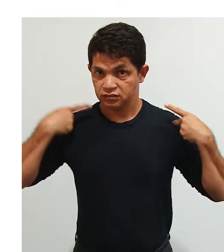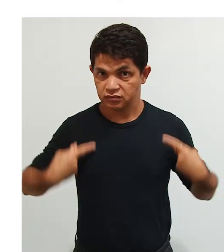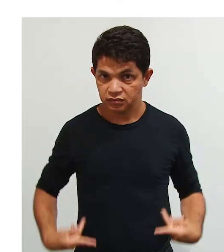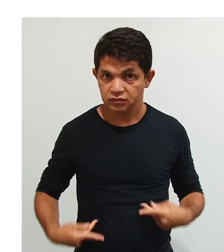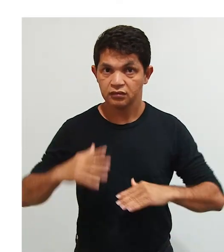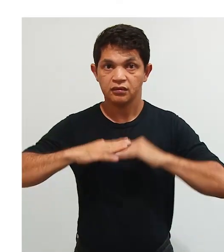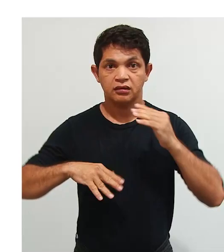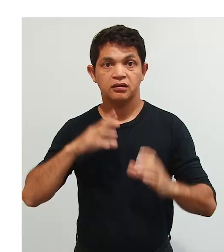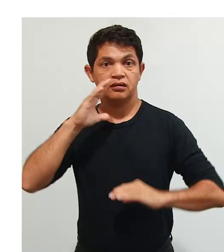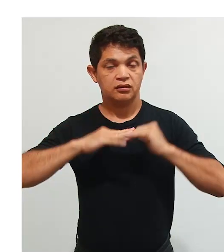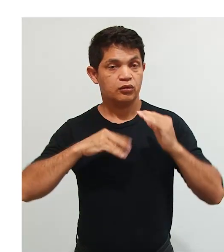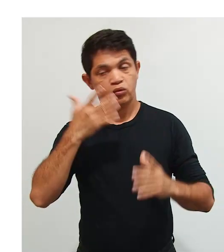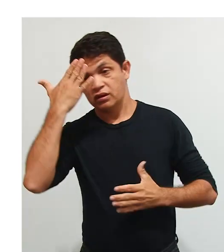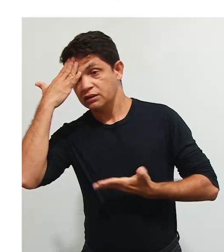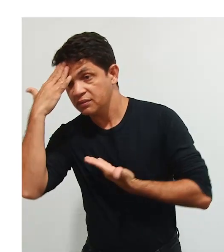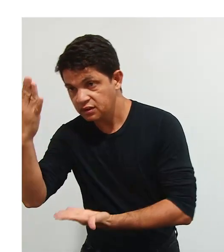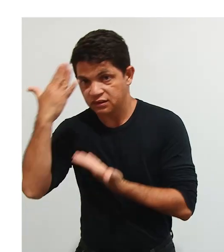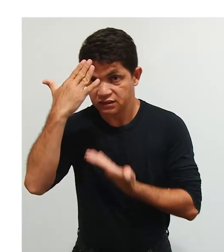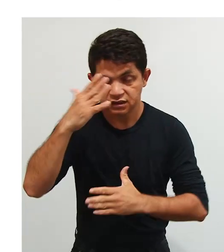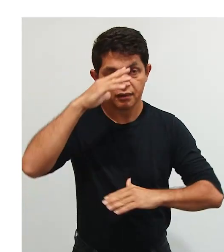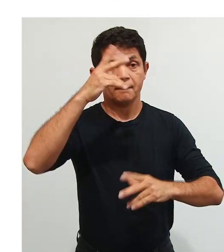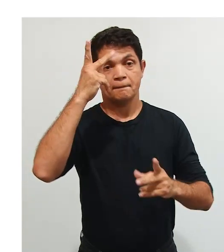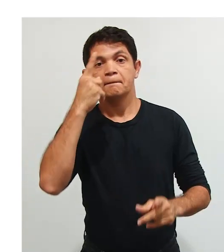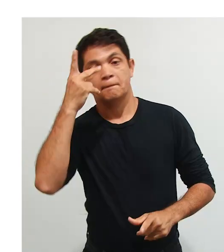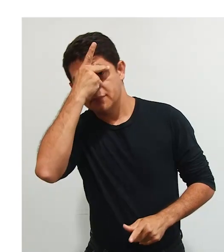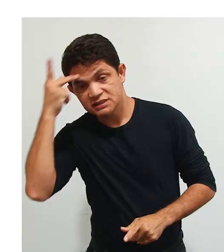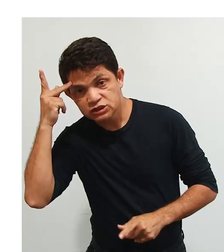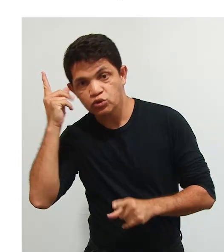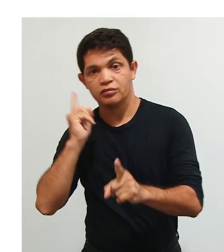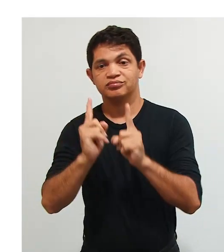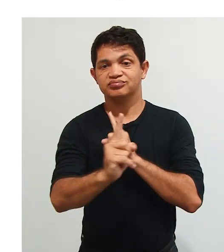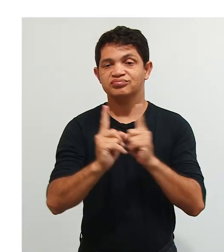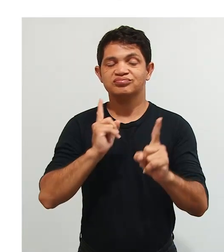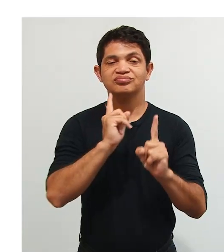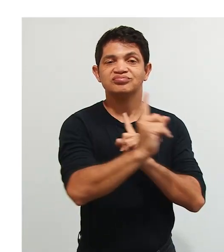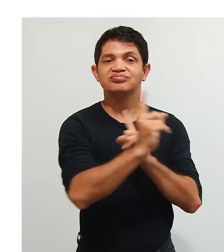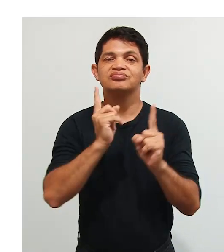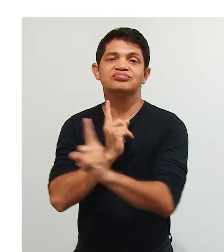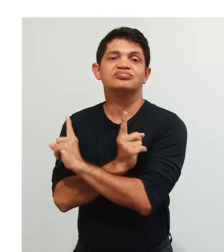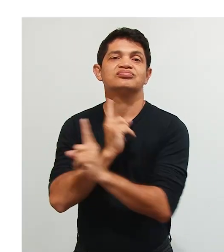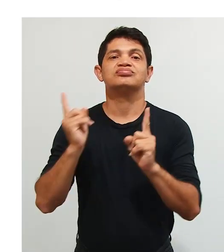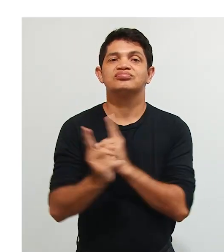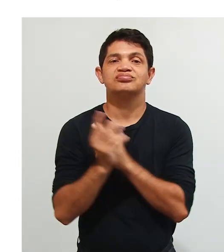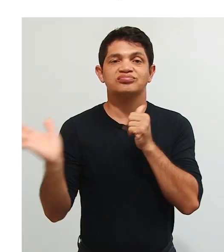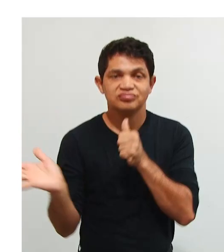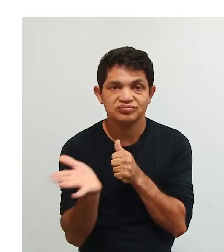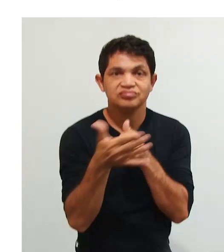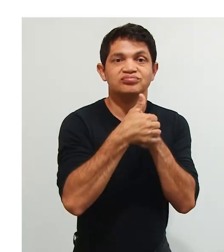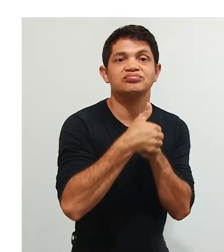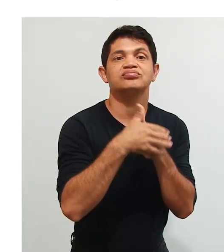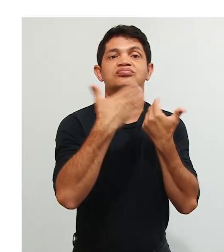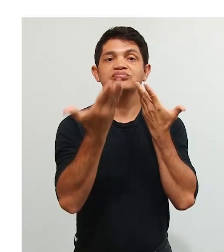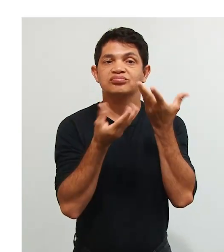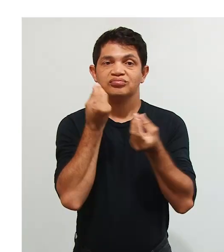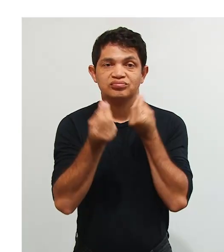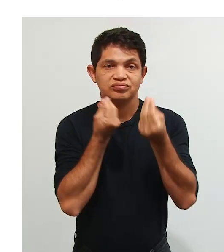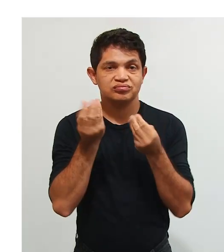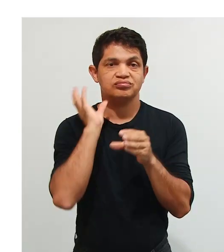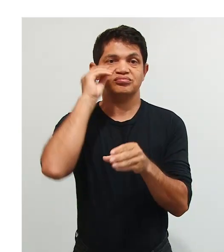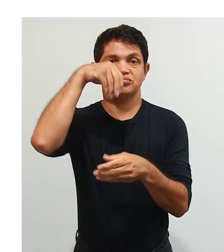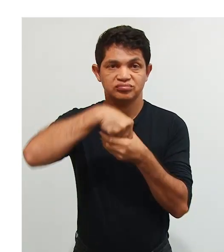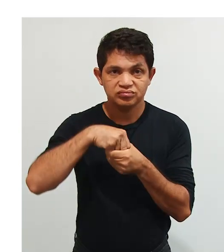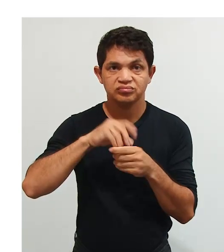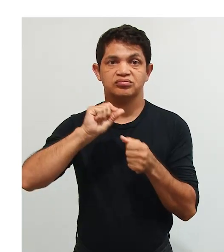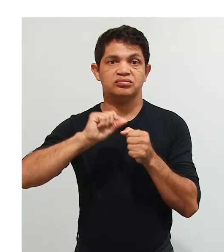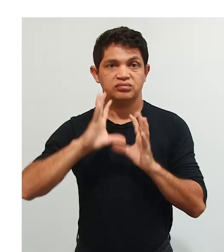de desagradar as pessoas, nós temos uma tendência de esconder a nossa